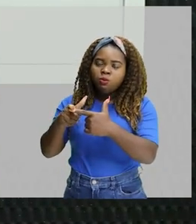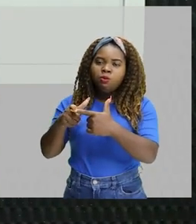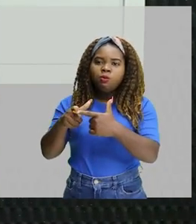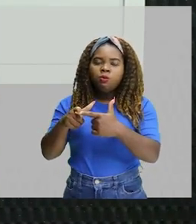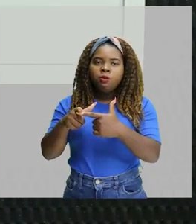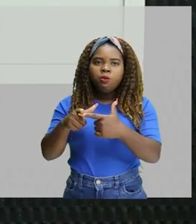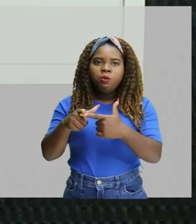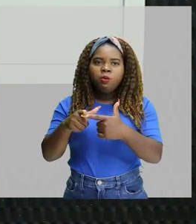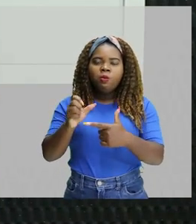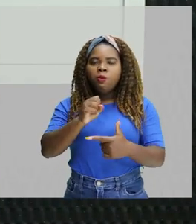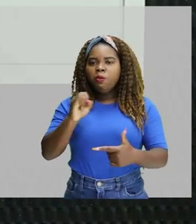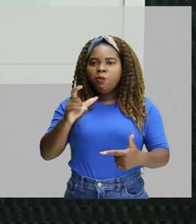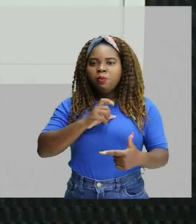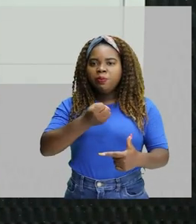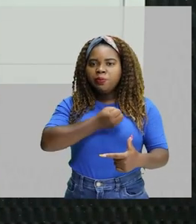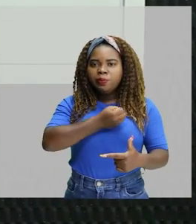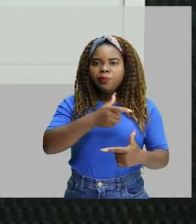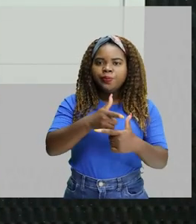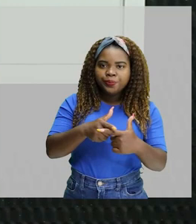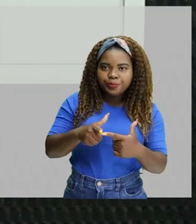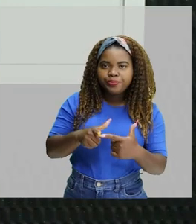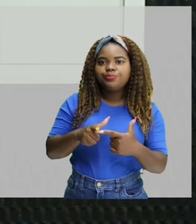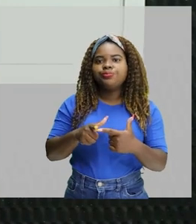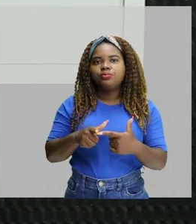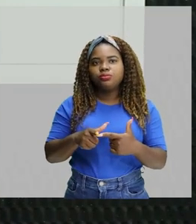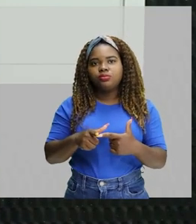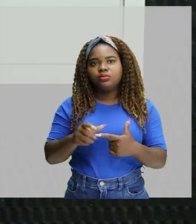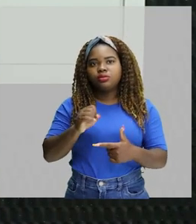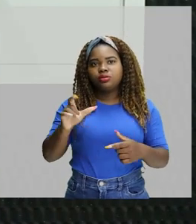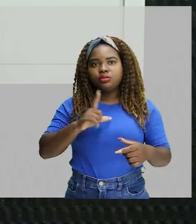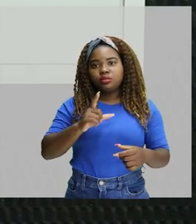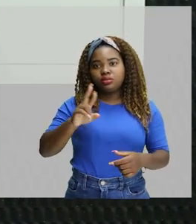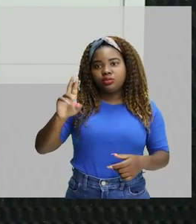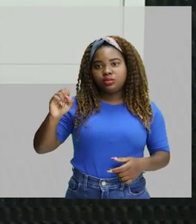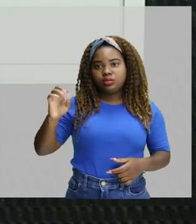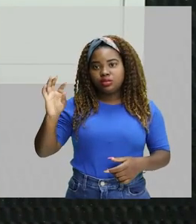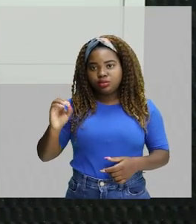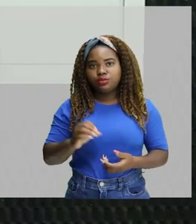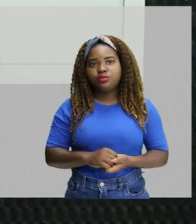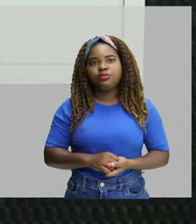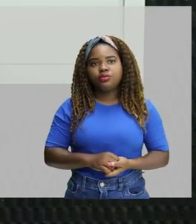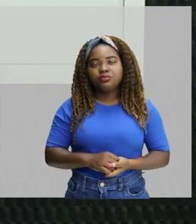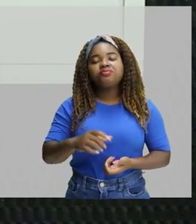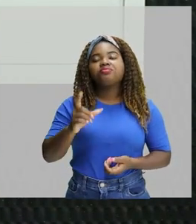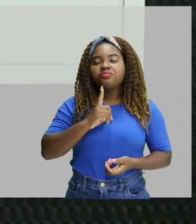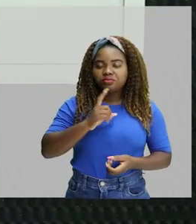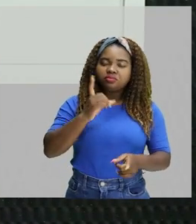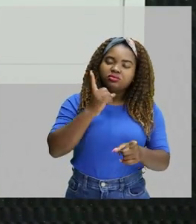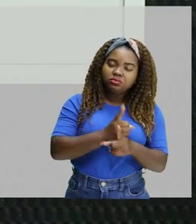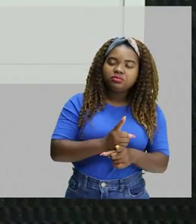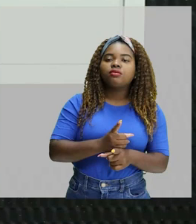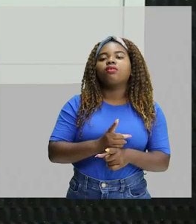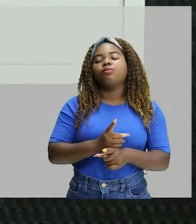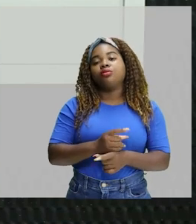Aliás se você tem o divisor se você tem o cociente se você tem o resto você tem como encontrar o dividendo